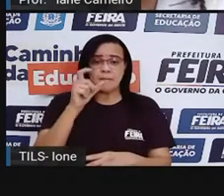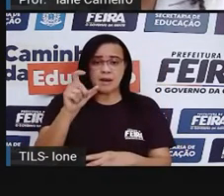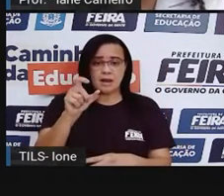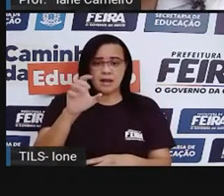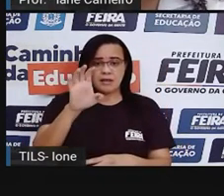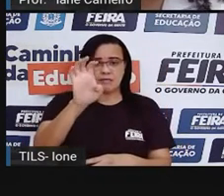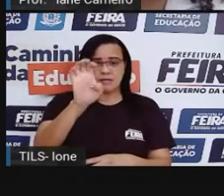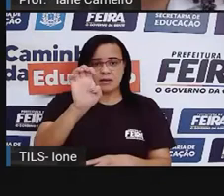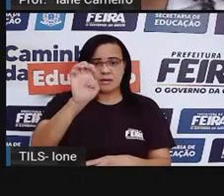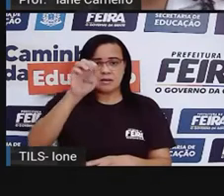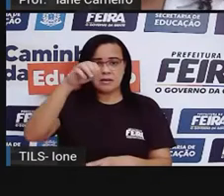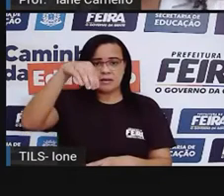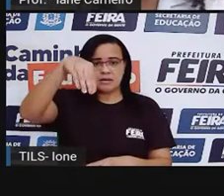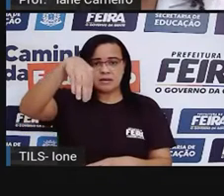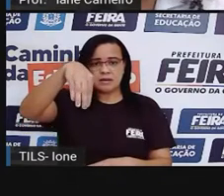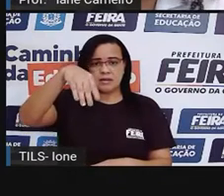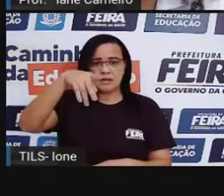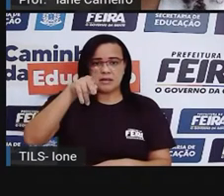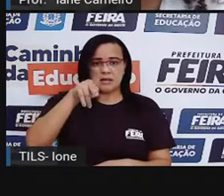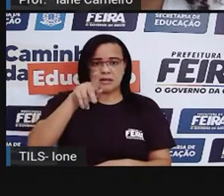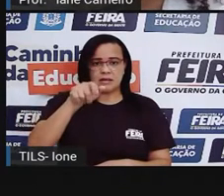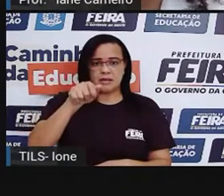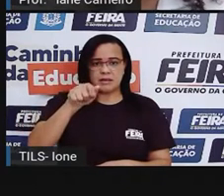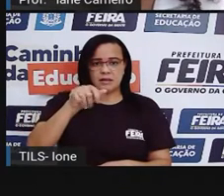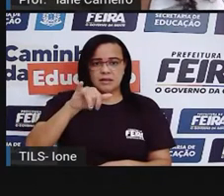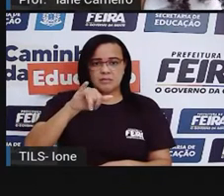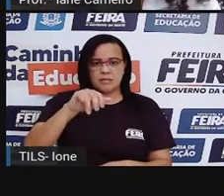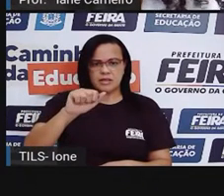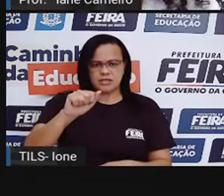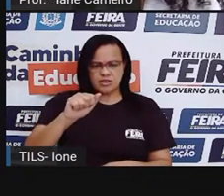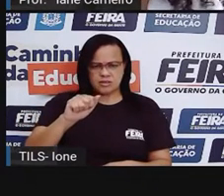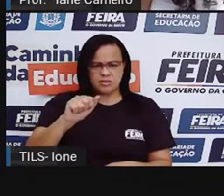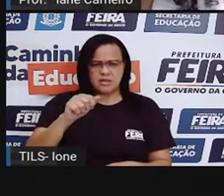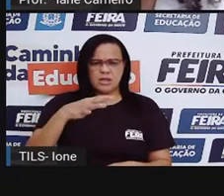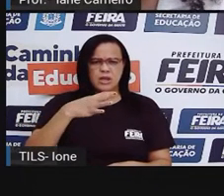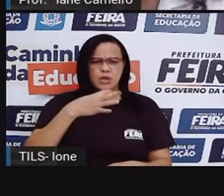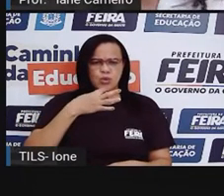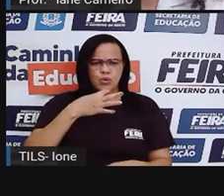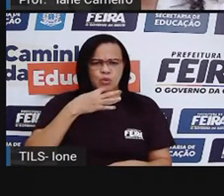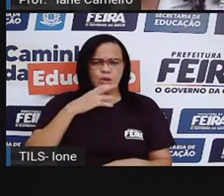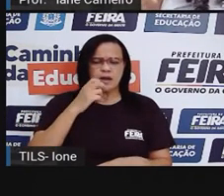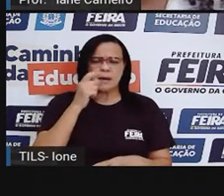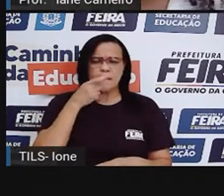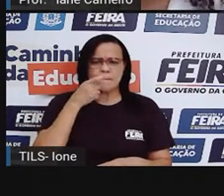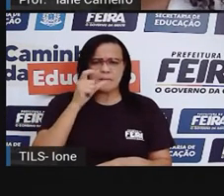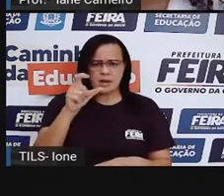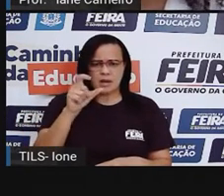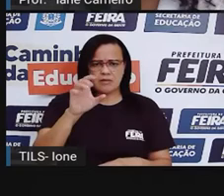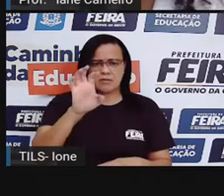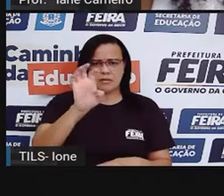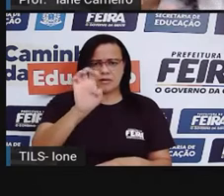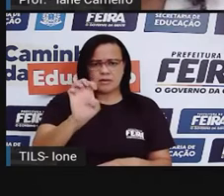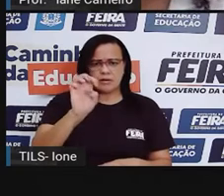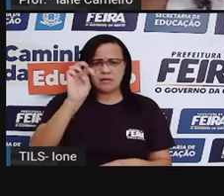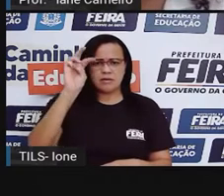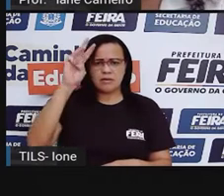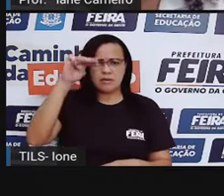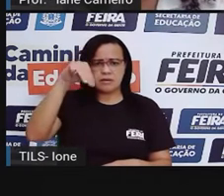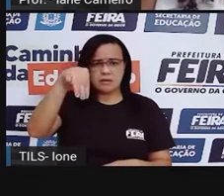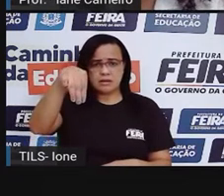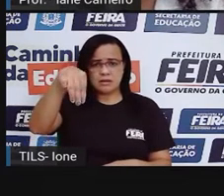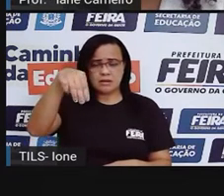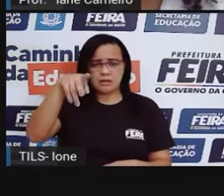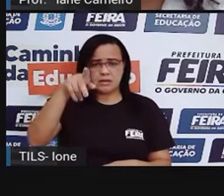aí tentando lembrar se vocês já ouviram essa palavra em algum lugar, né? E olha o que a gente vai falar. Já dá uma